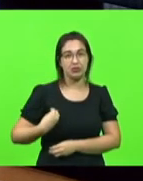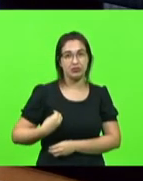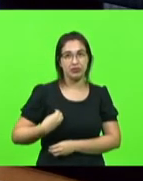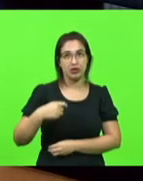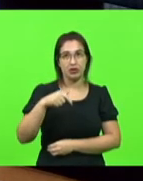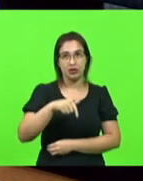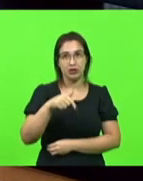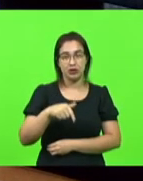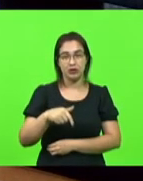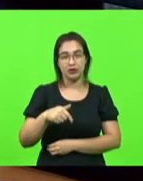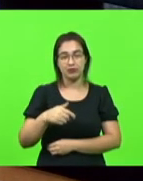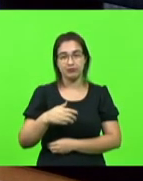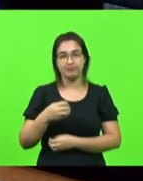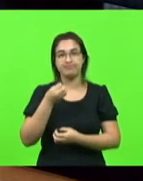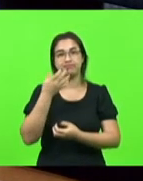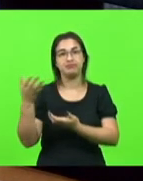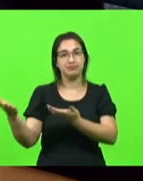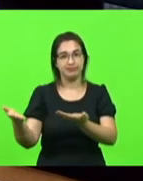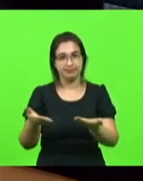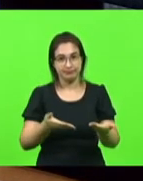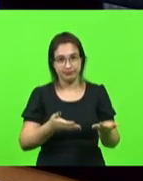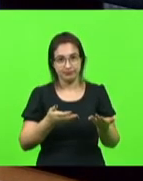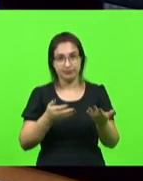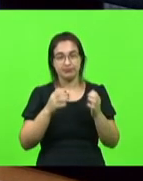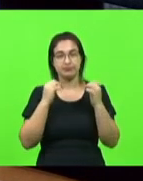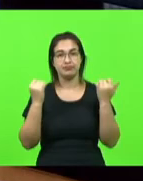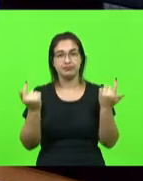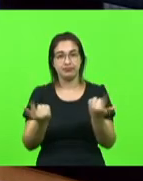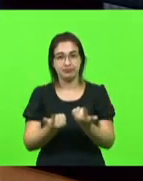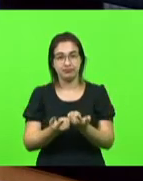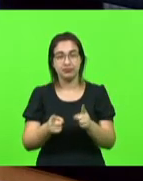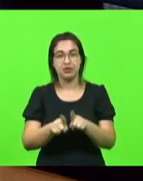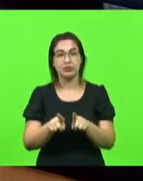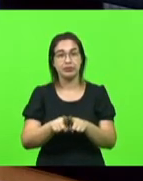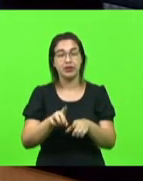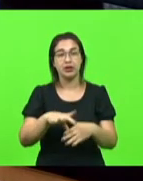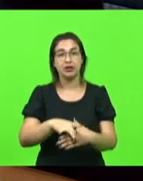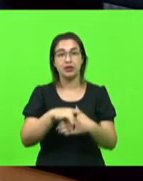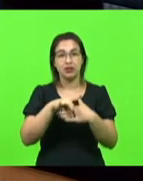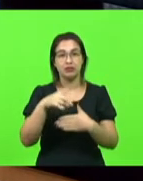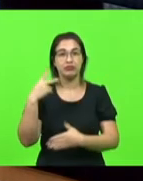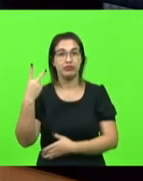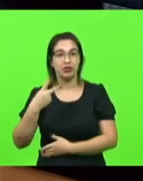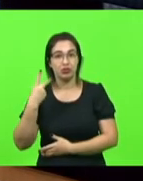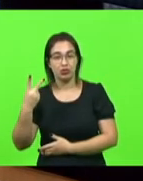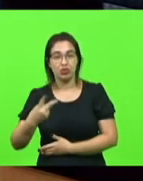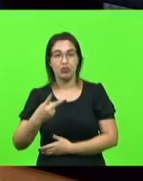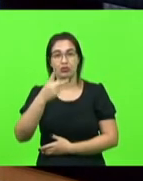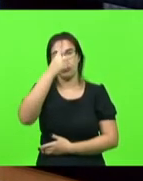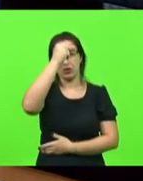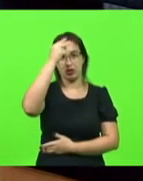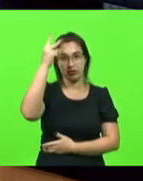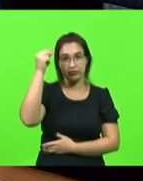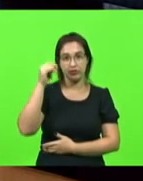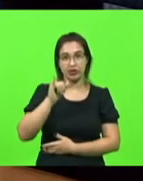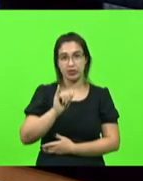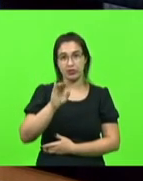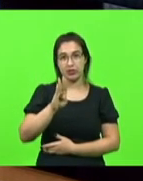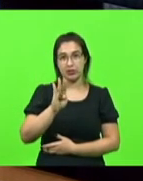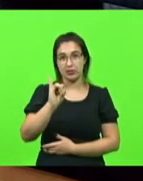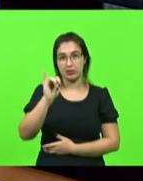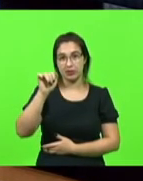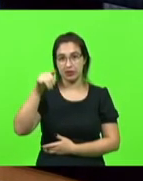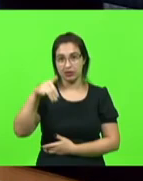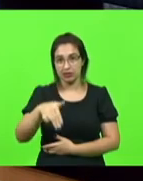uma satisfação recebê-los aqui, assim como lideranças, vereadores. Prefeito de Ibiã